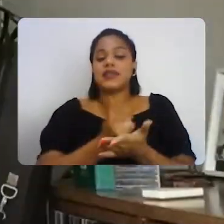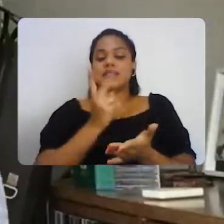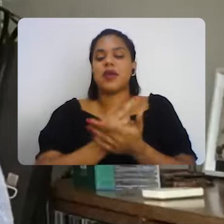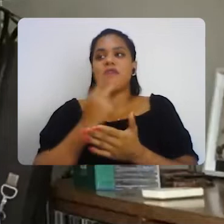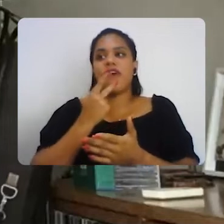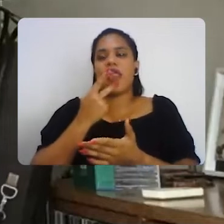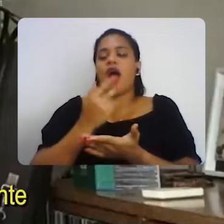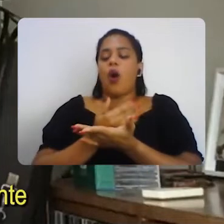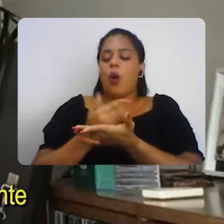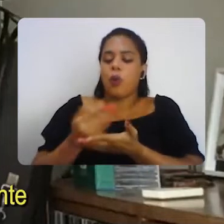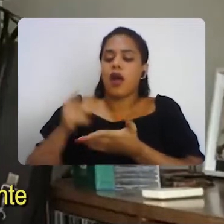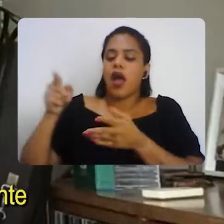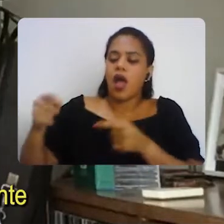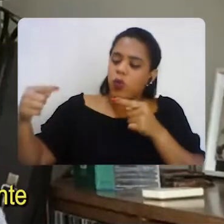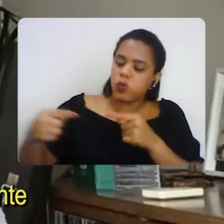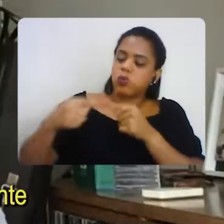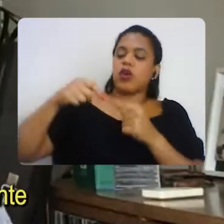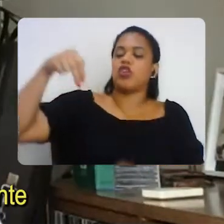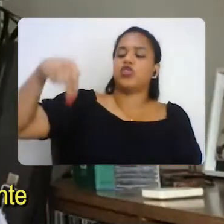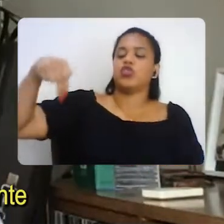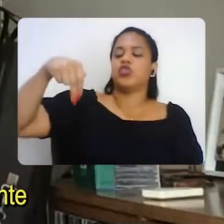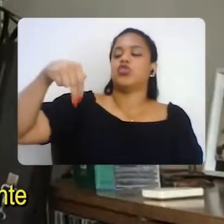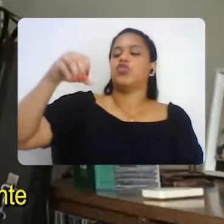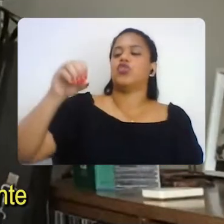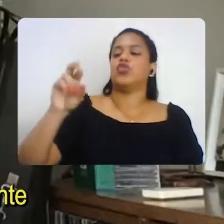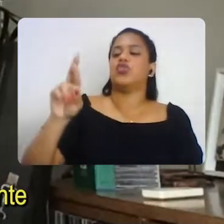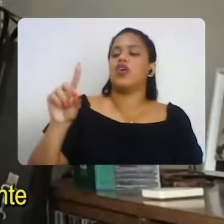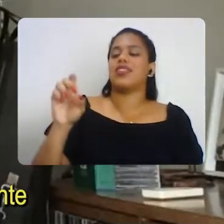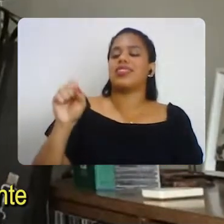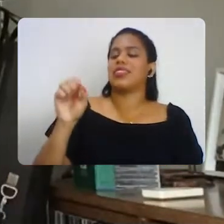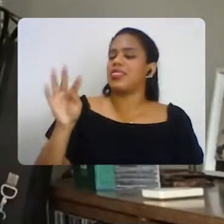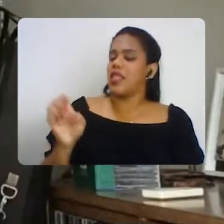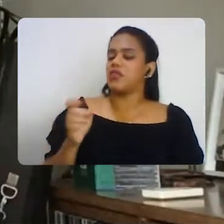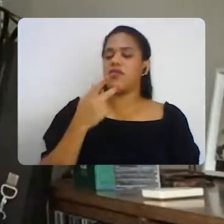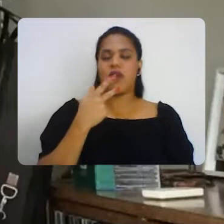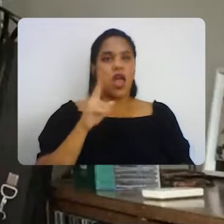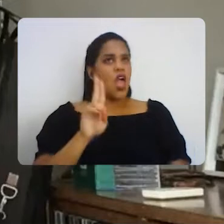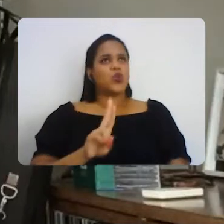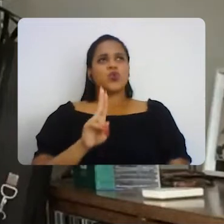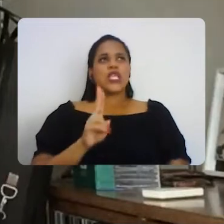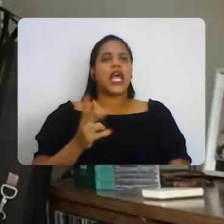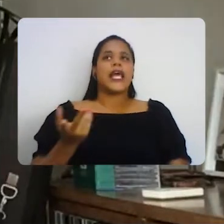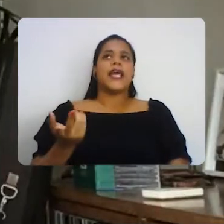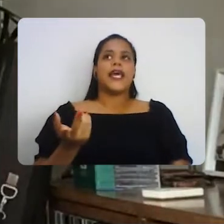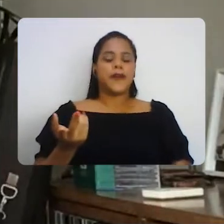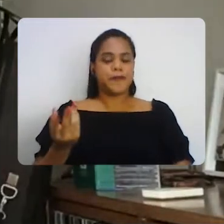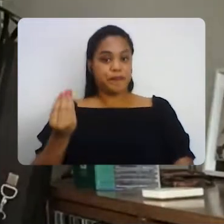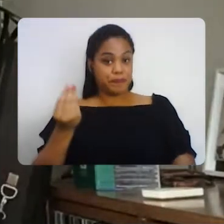essa raiz lá no Nordeste. Mesmo quando eu usei esses elementos que não são necessariamente os elementos